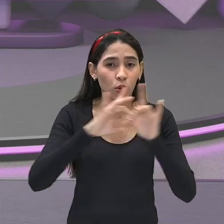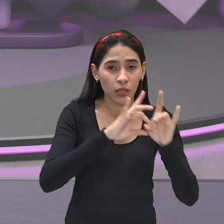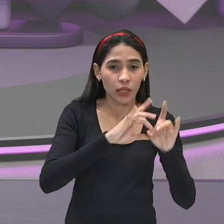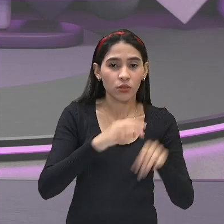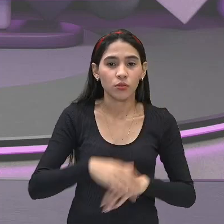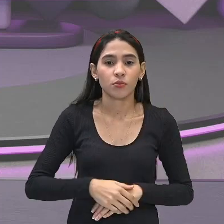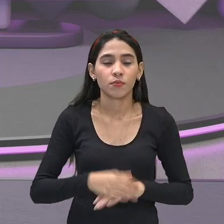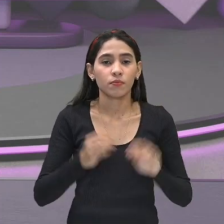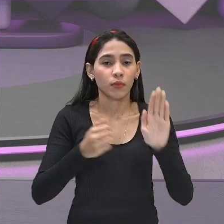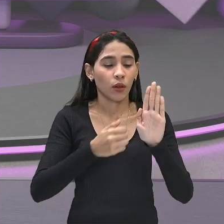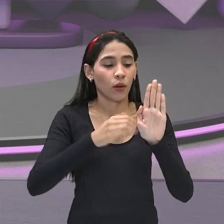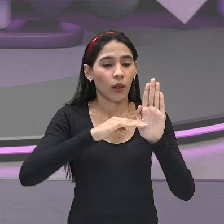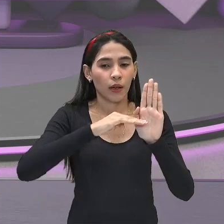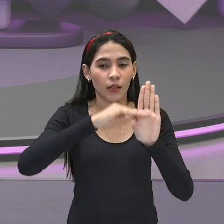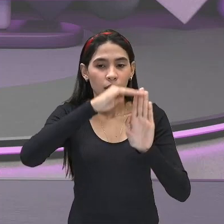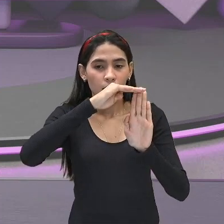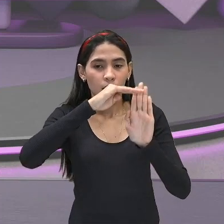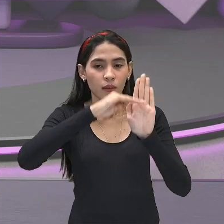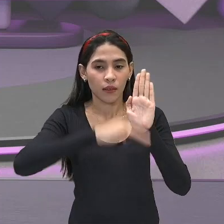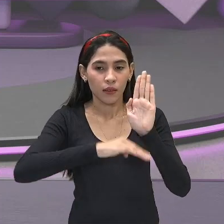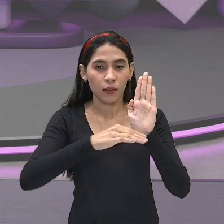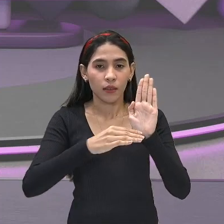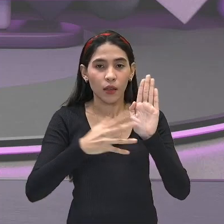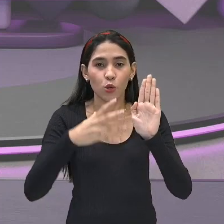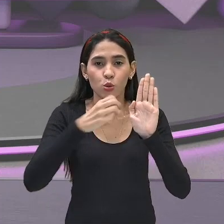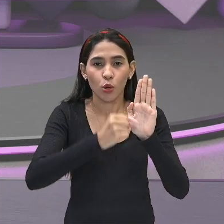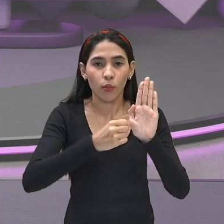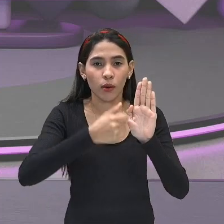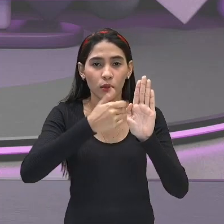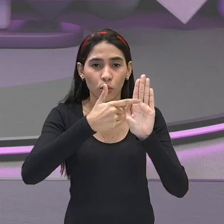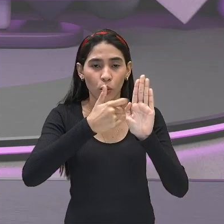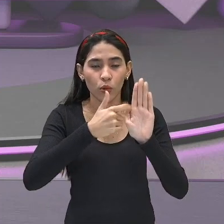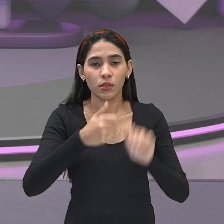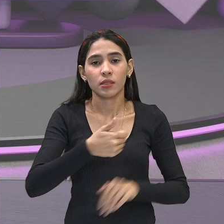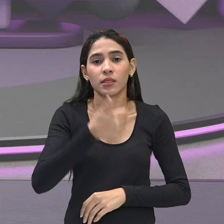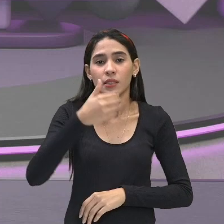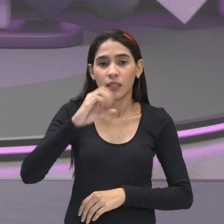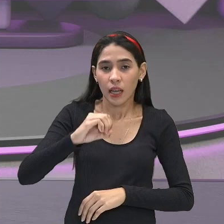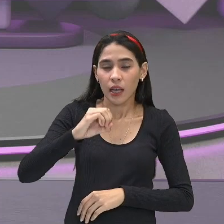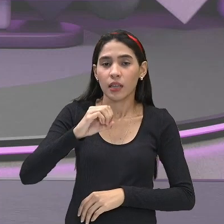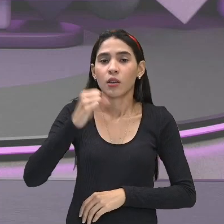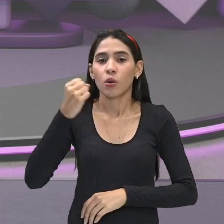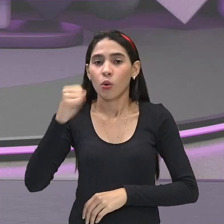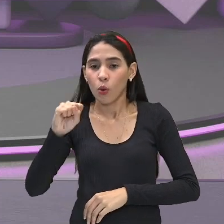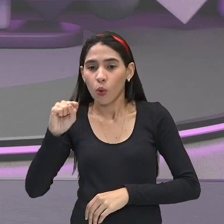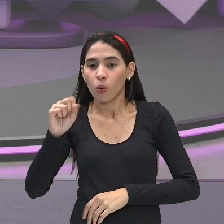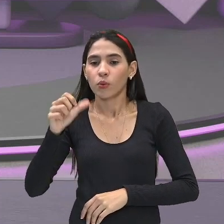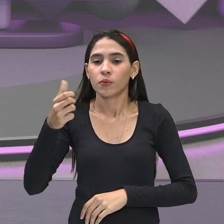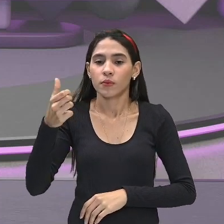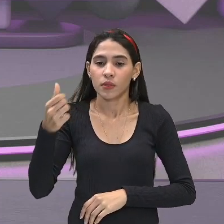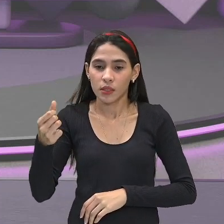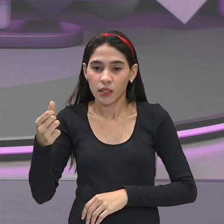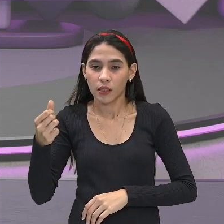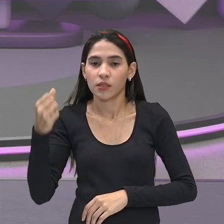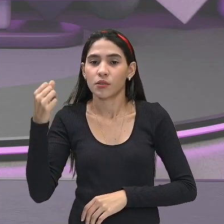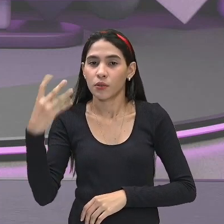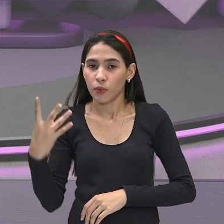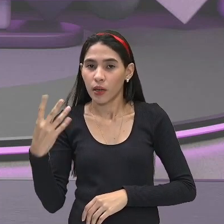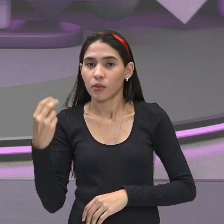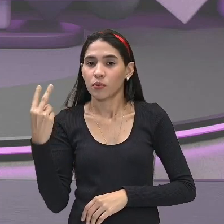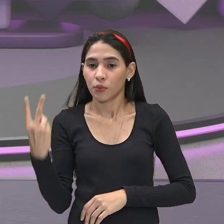tenho 12 pontos, né? Ali eu tenho 10, depois eu tenho 8, 6, 4 e